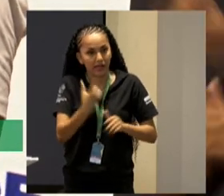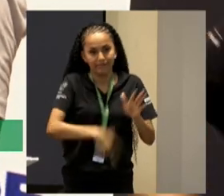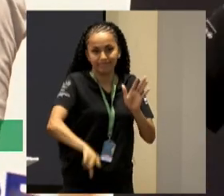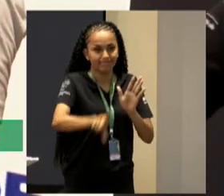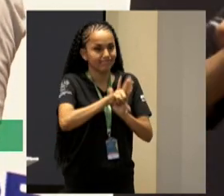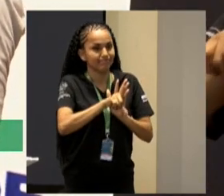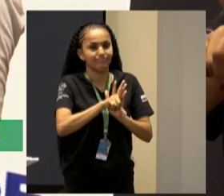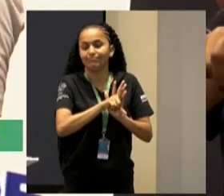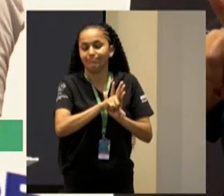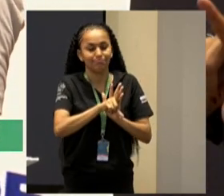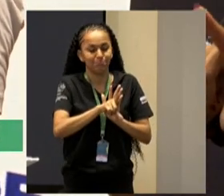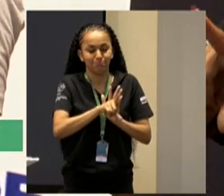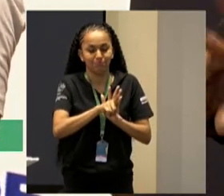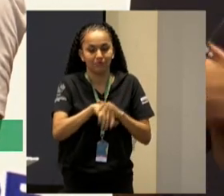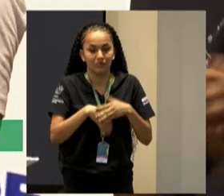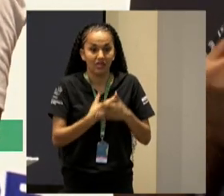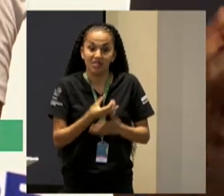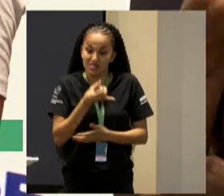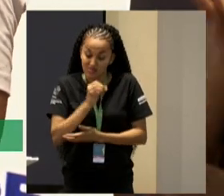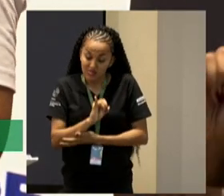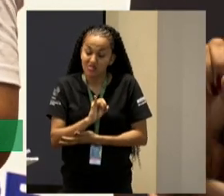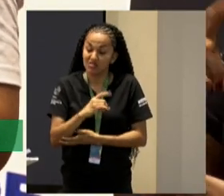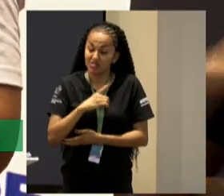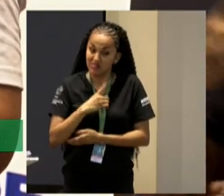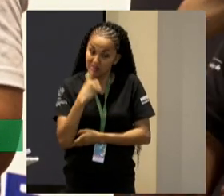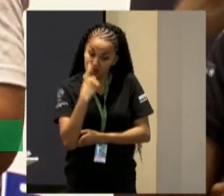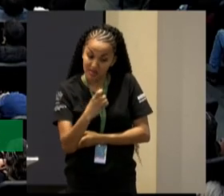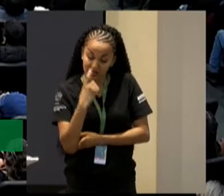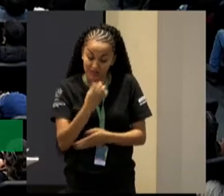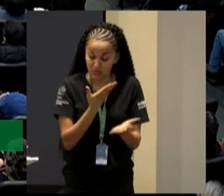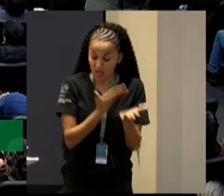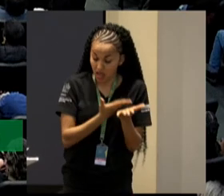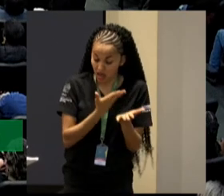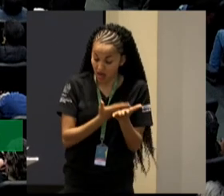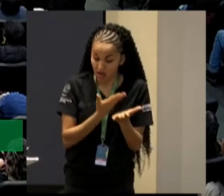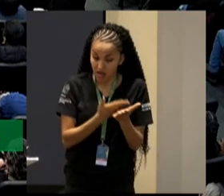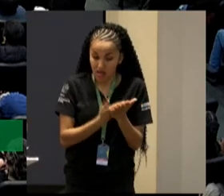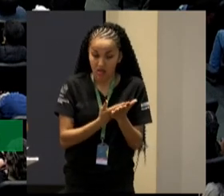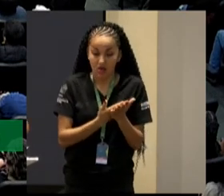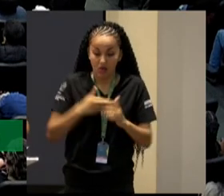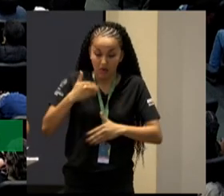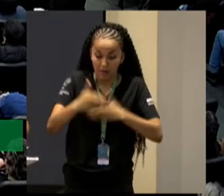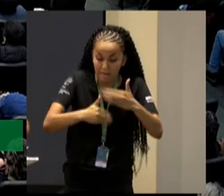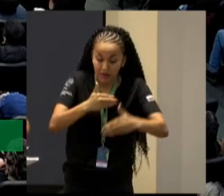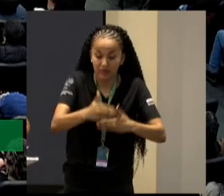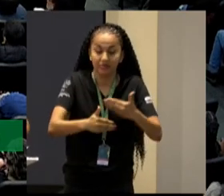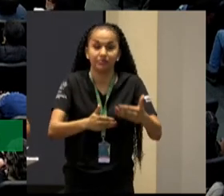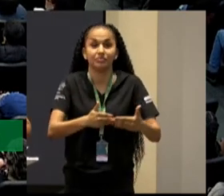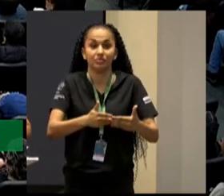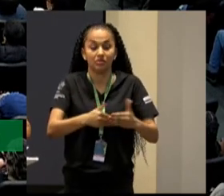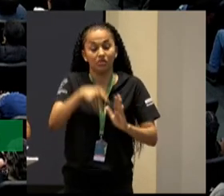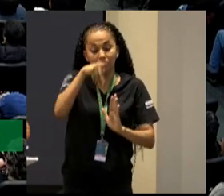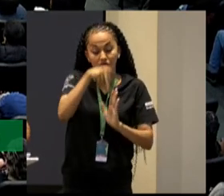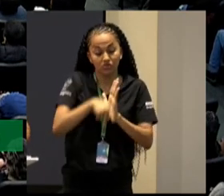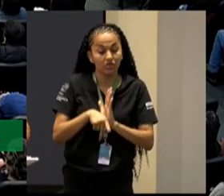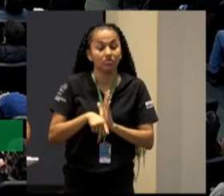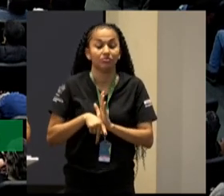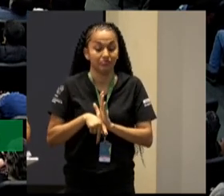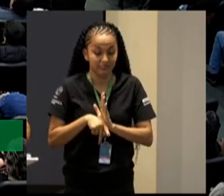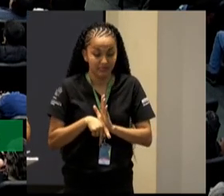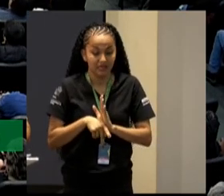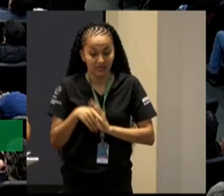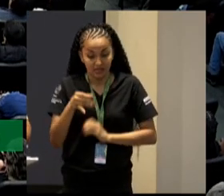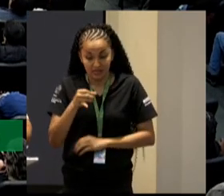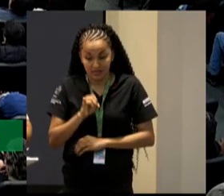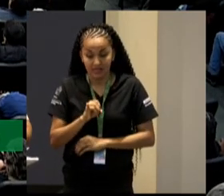inconstitucional. Se você tiver interesse em estudar o processo desse projeto, se